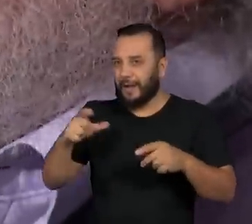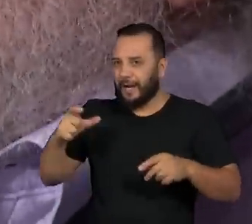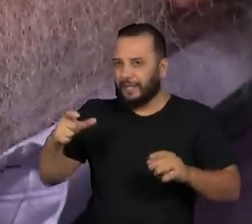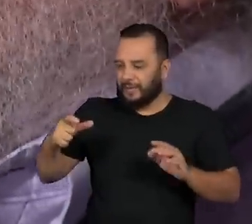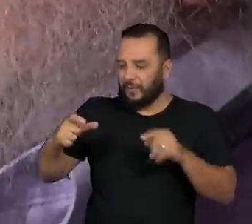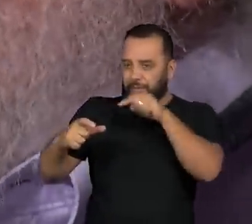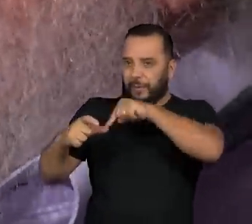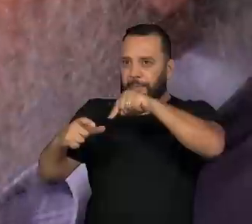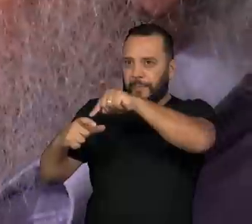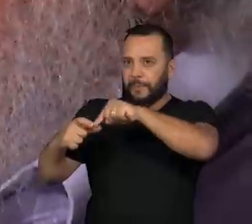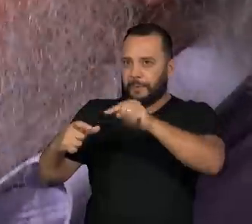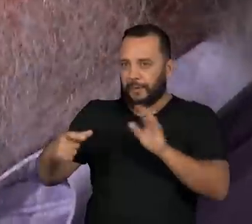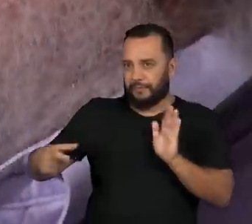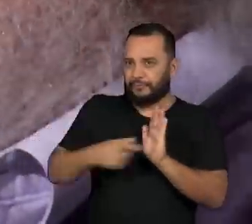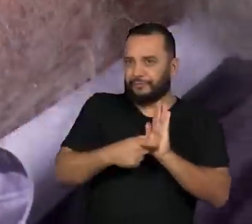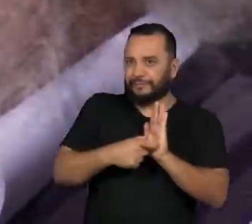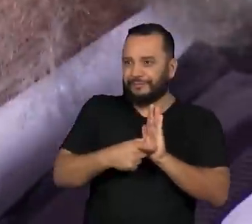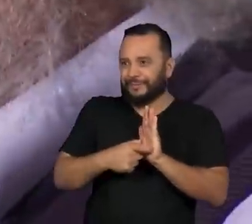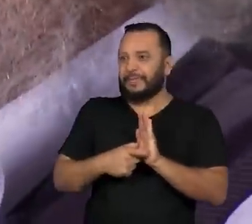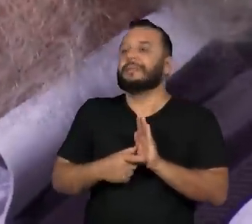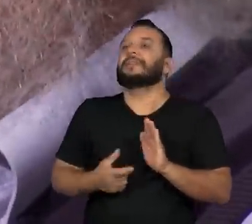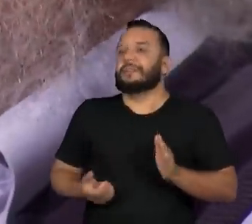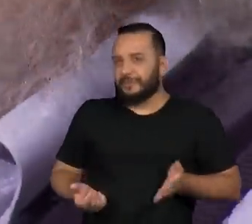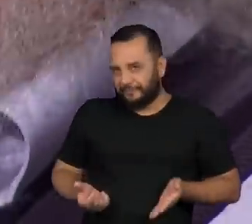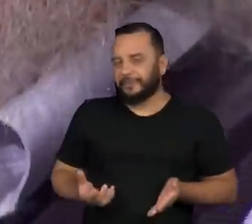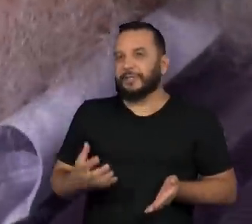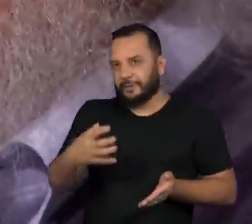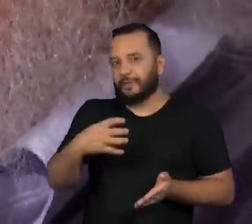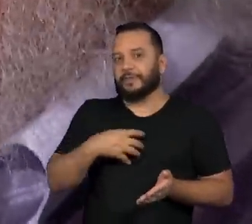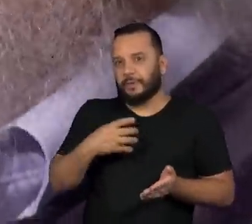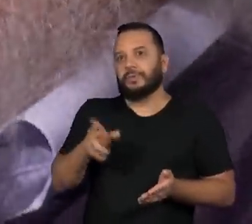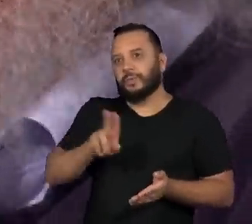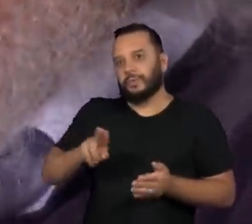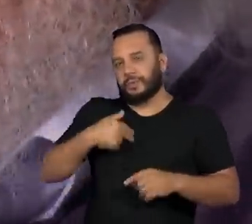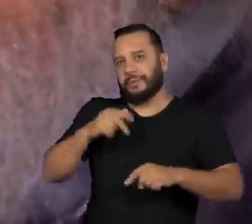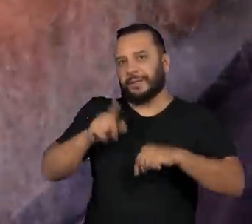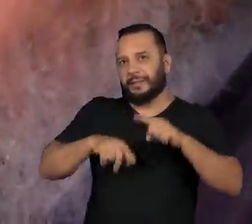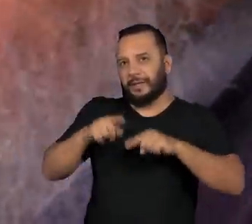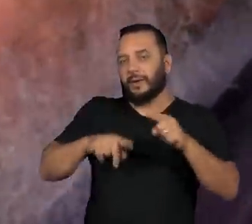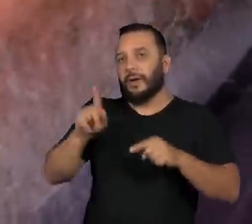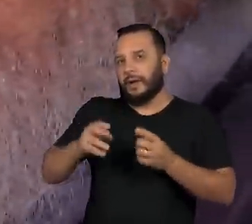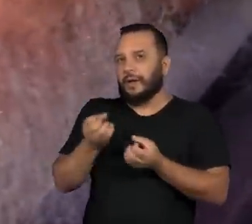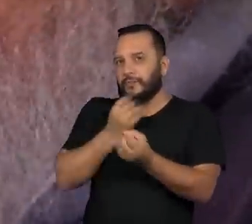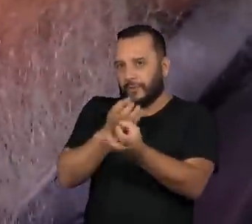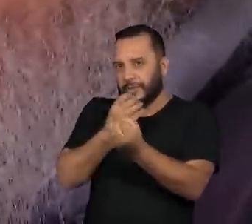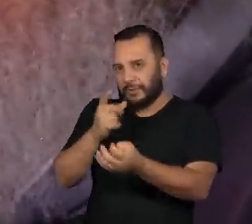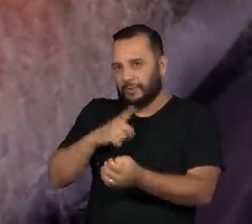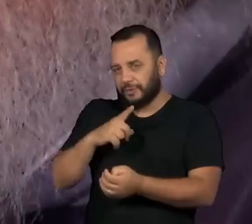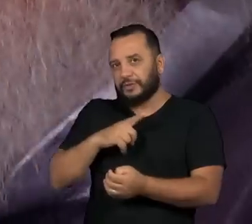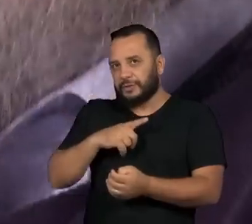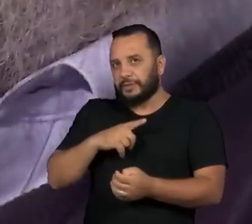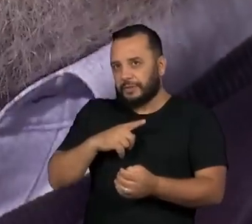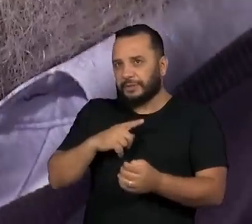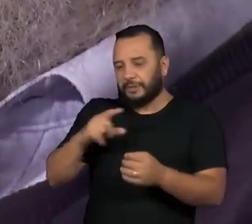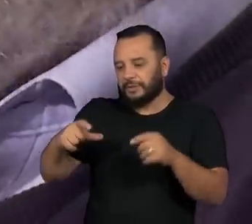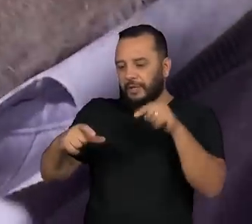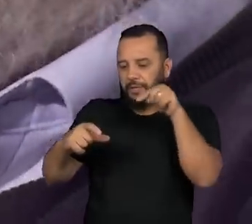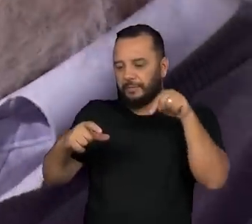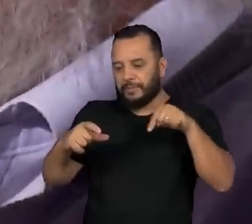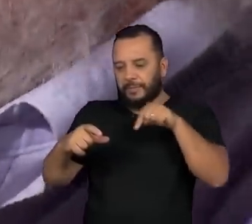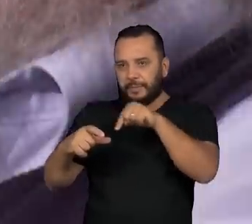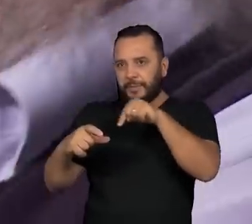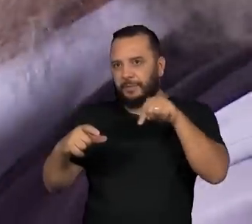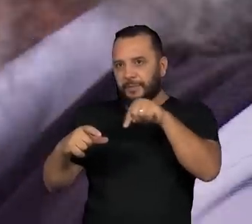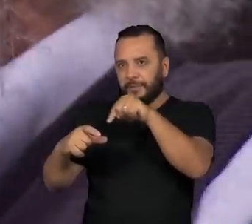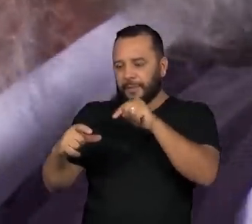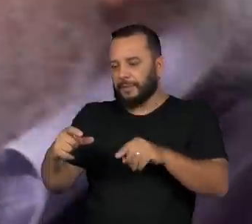intermediária de você colocar a programação de alguma forma digamos materializada programação era uma sequência de comandos de mim após minha que